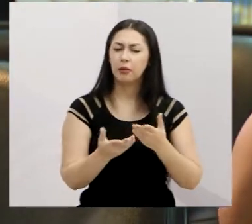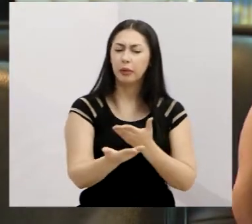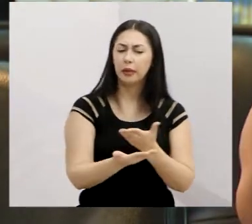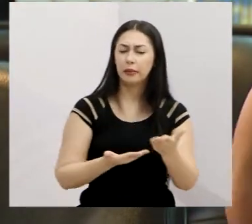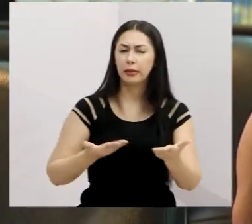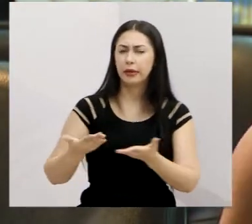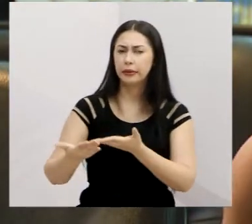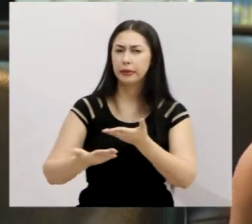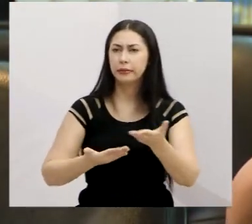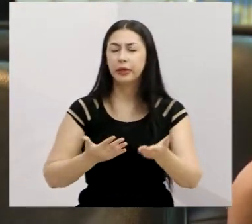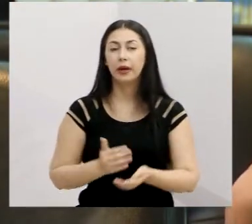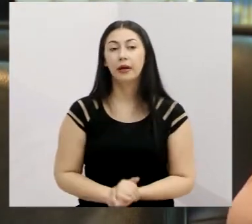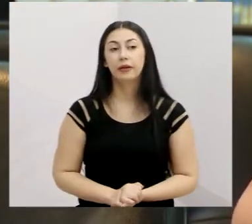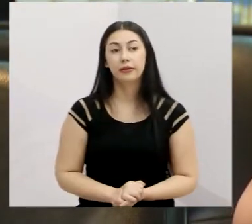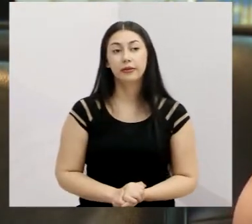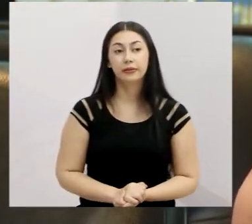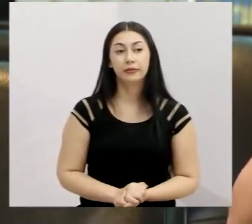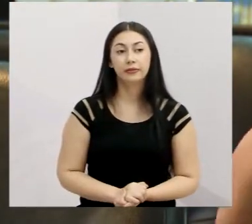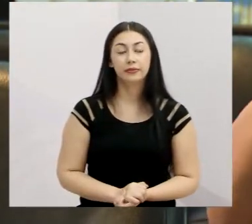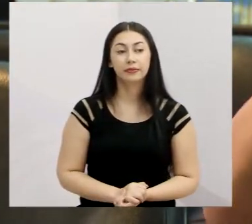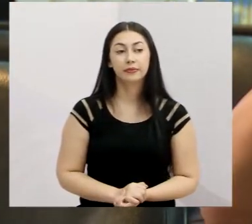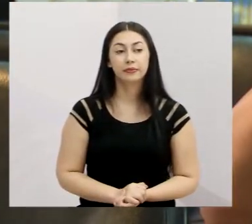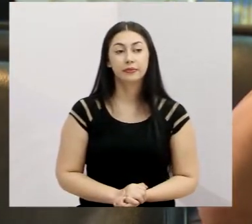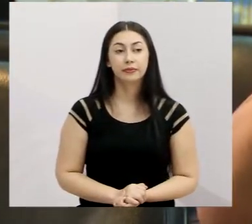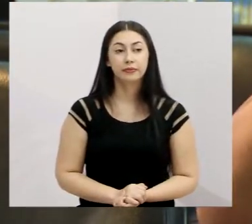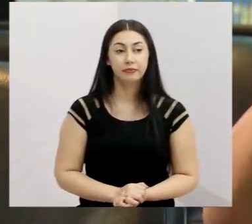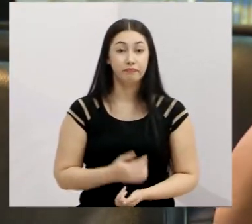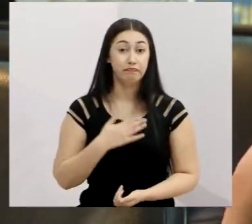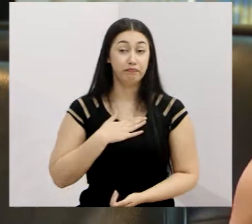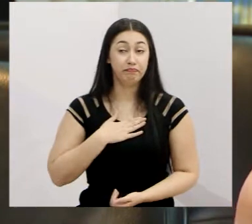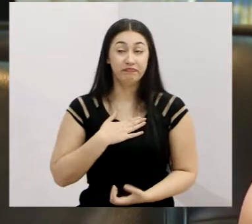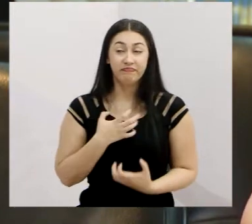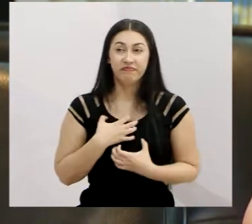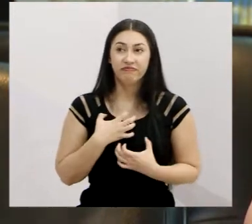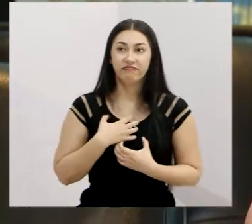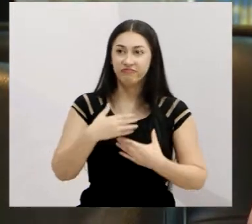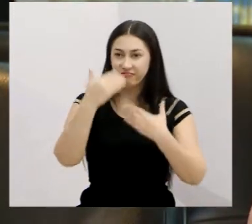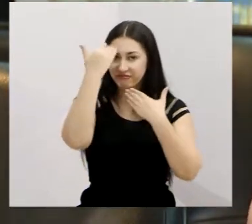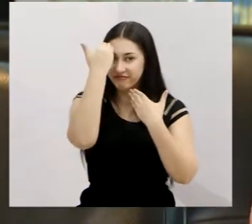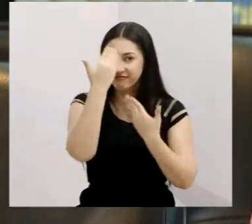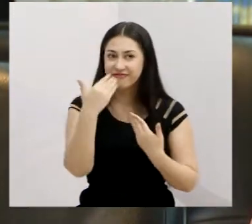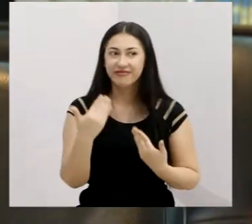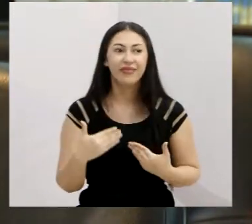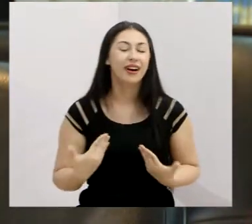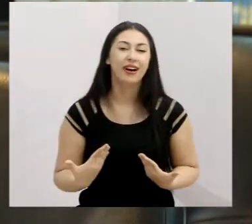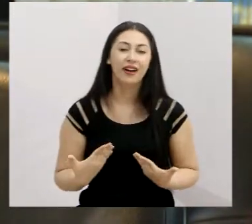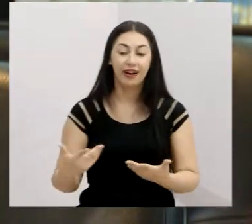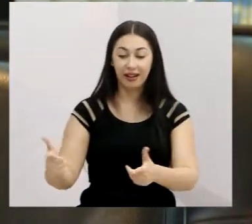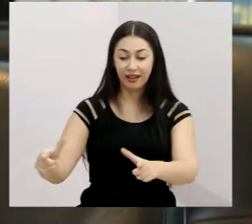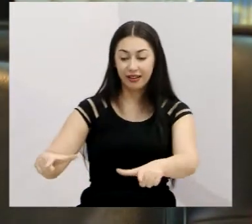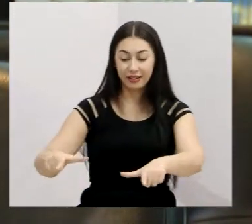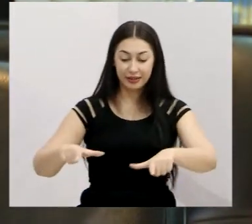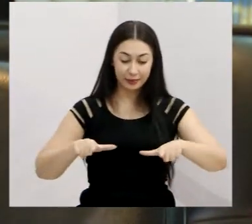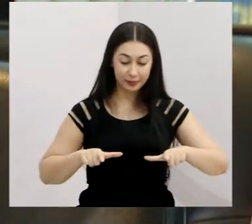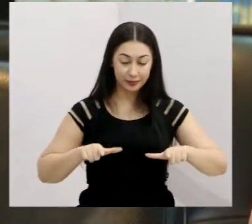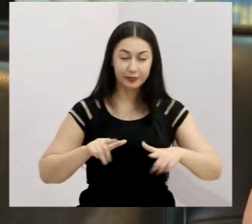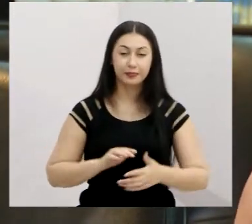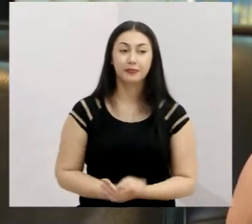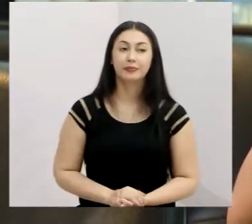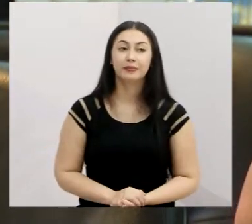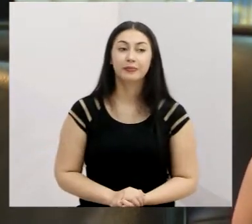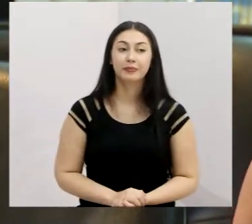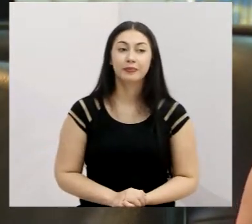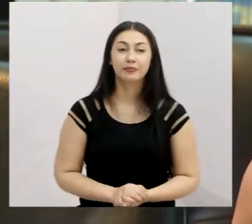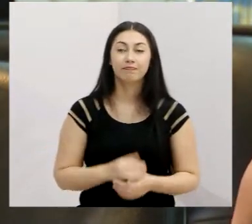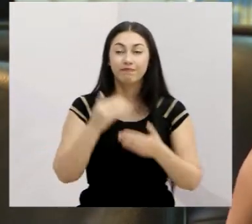público podendo ganhar comunicação para gente Para mim foi uma honra de receber o diploma de mulher cuidado onde a crença